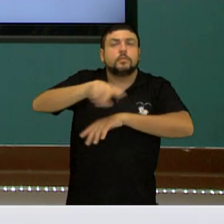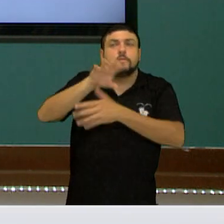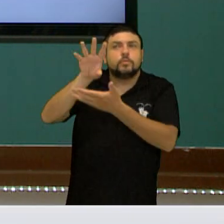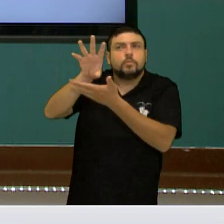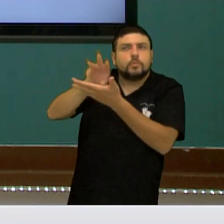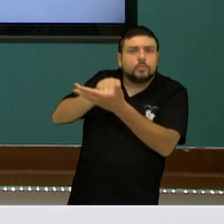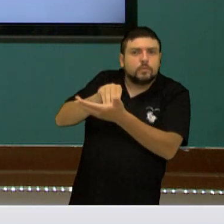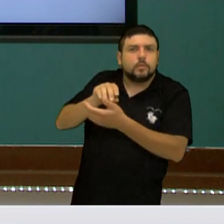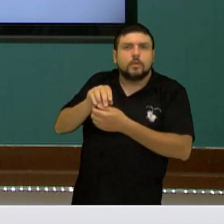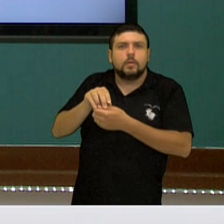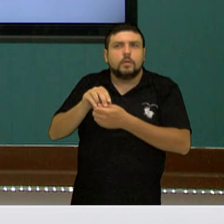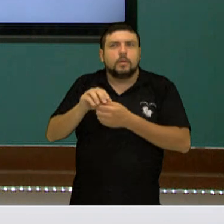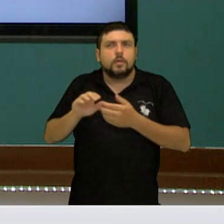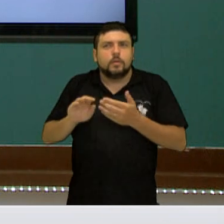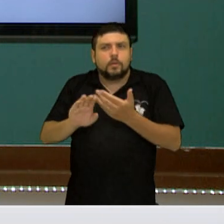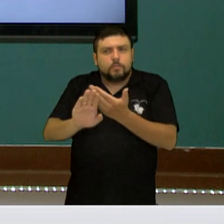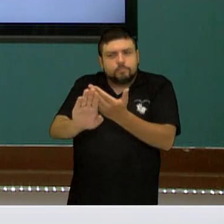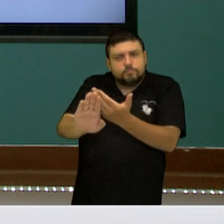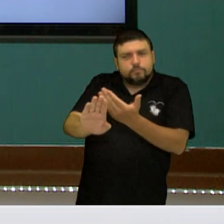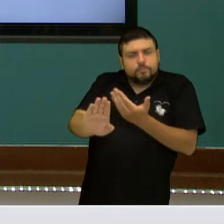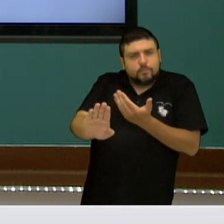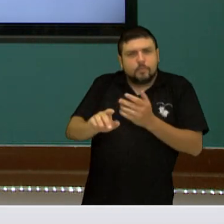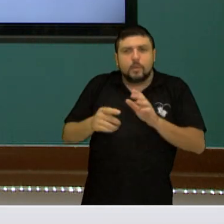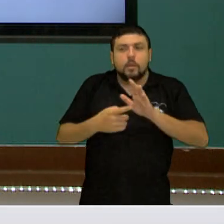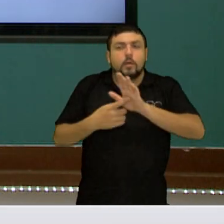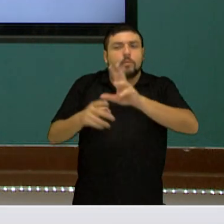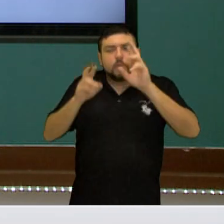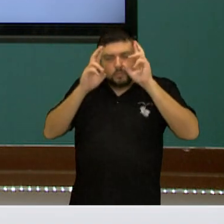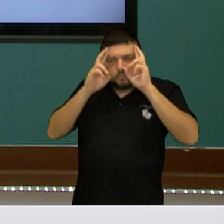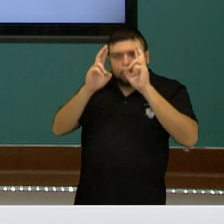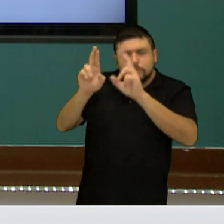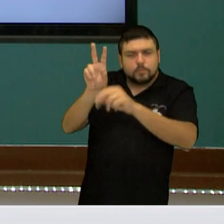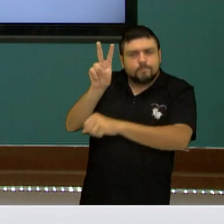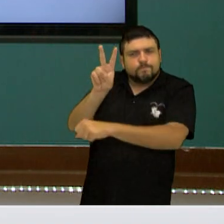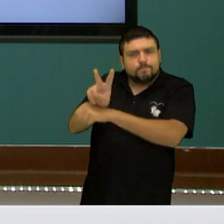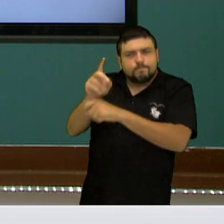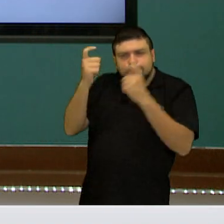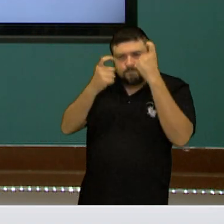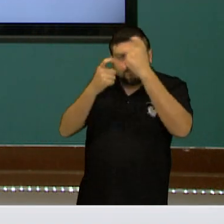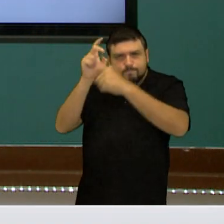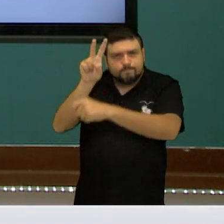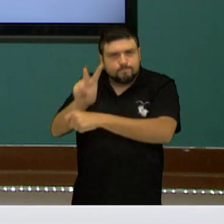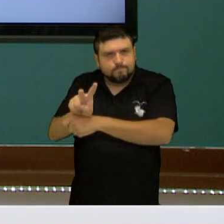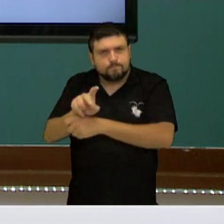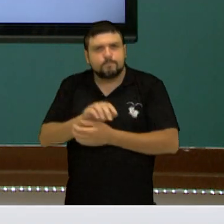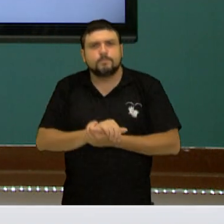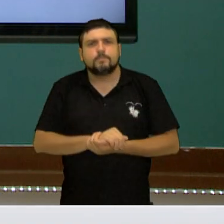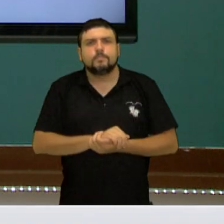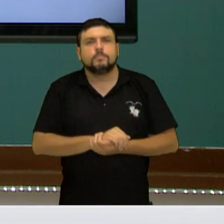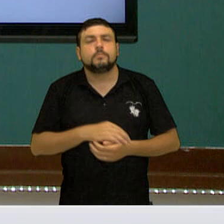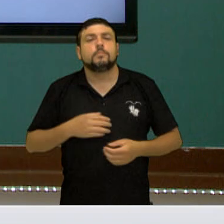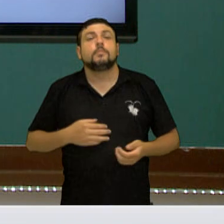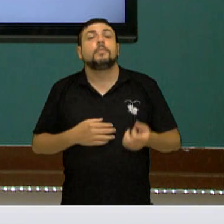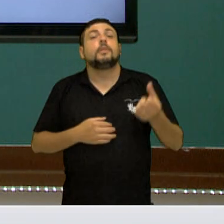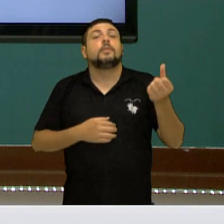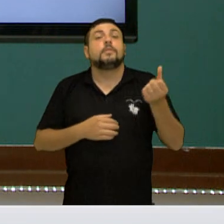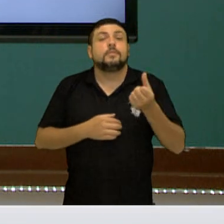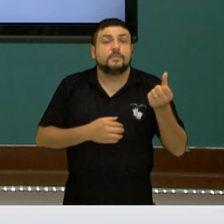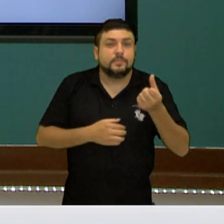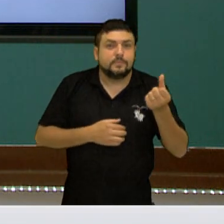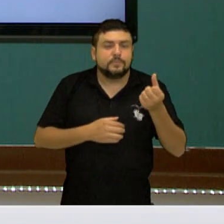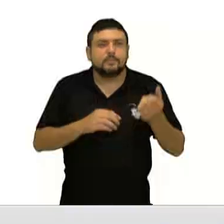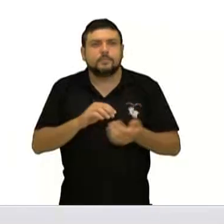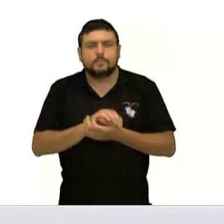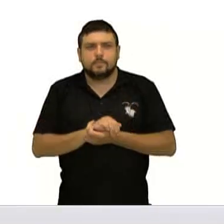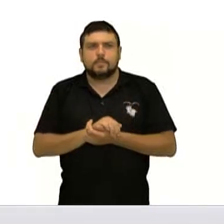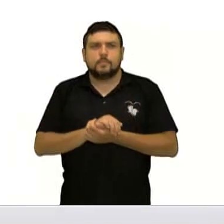contato físico demonstra respeito e cuidado para com o outro. E o sexto que nós vamos ver, o